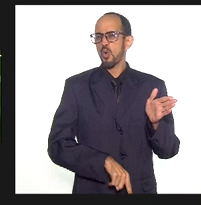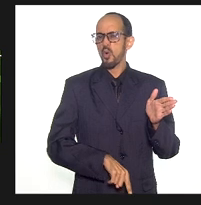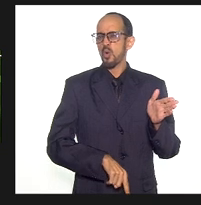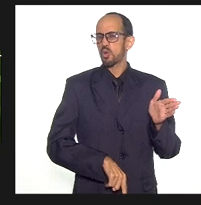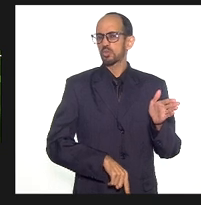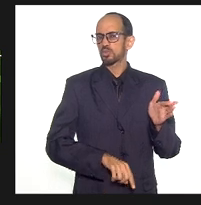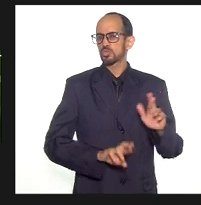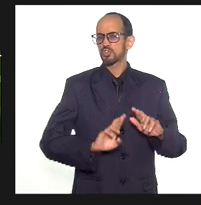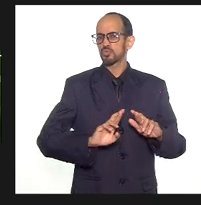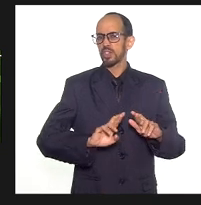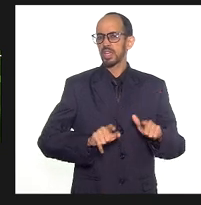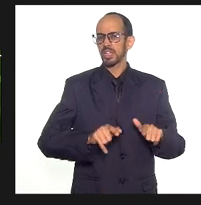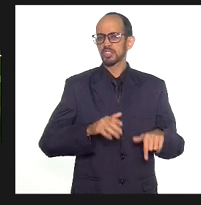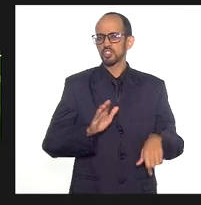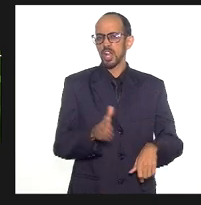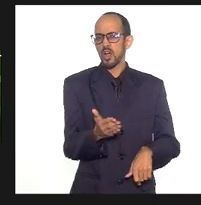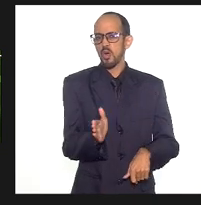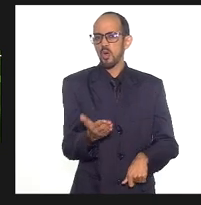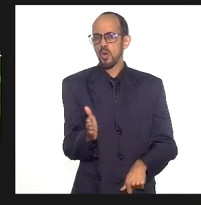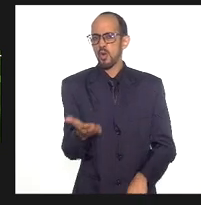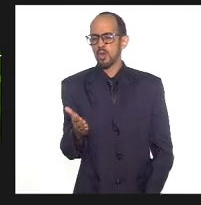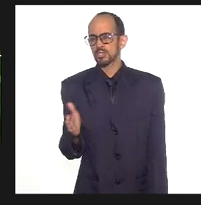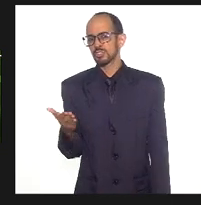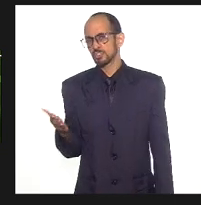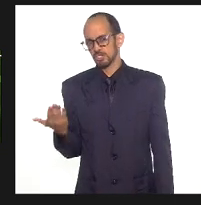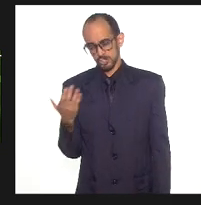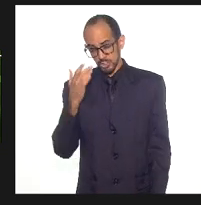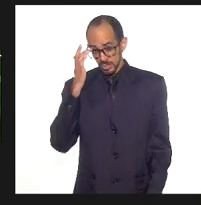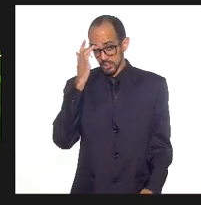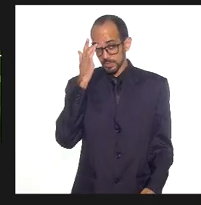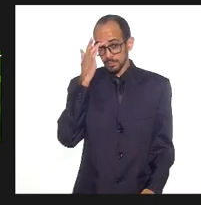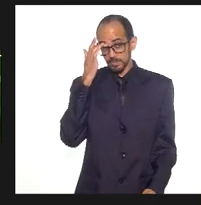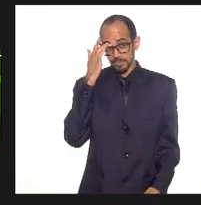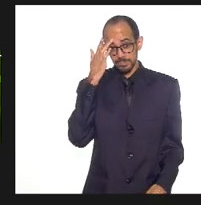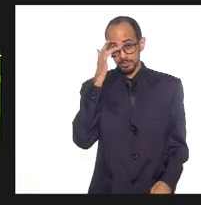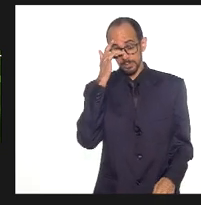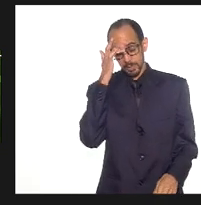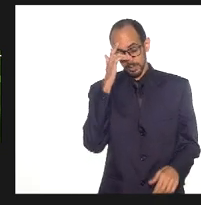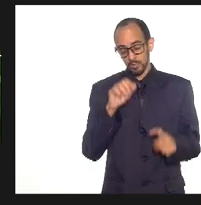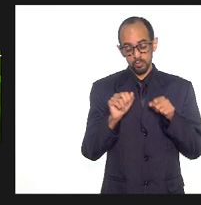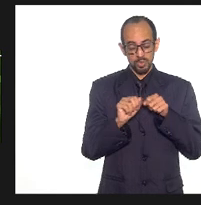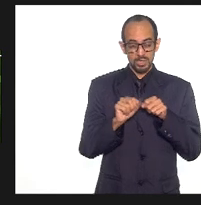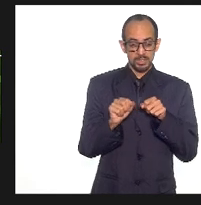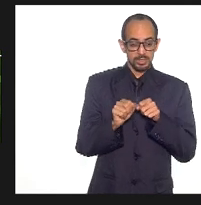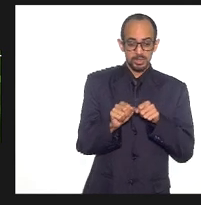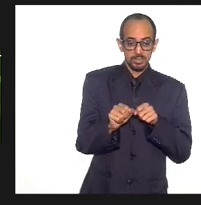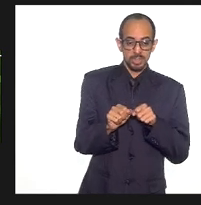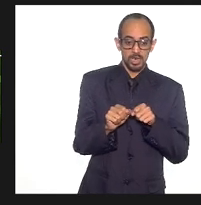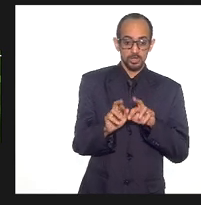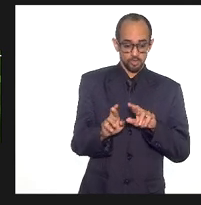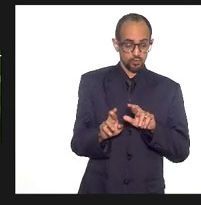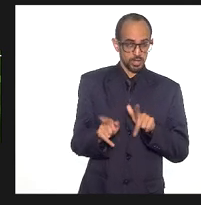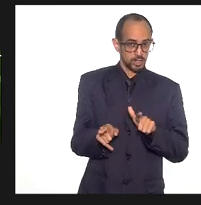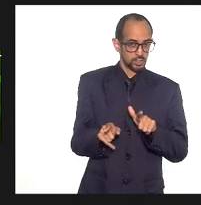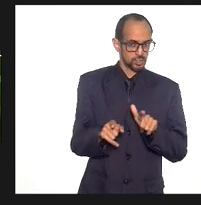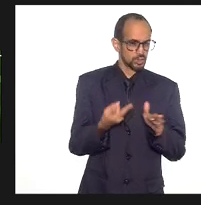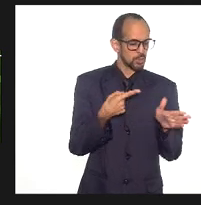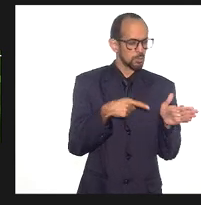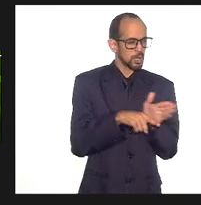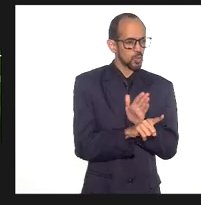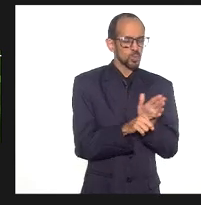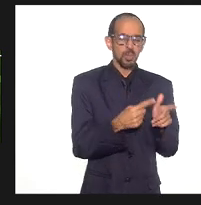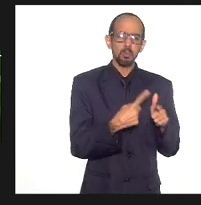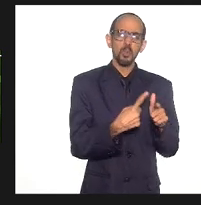função do fluxo de caixa dos senhores, de forma inesperada. Então, eu pergunto por que, que